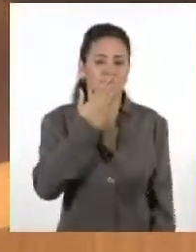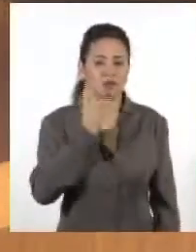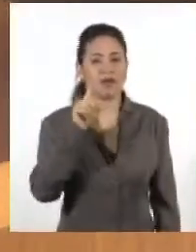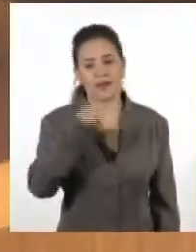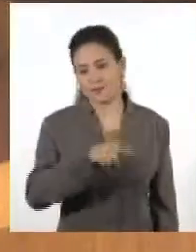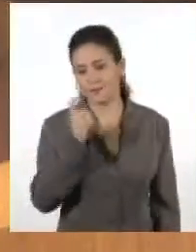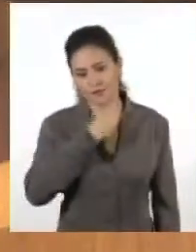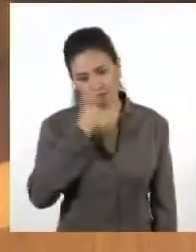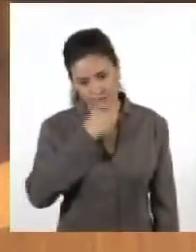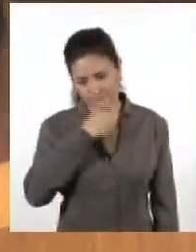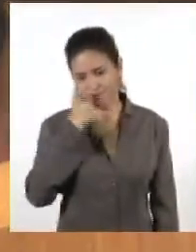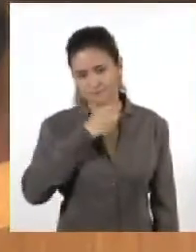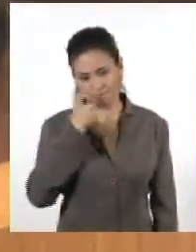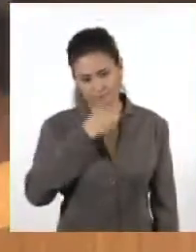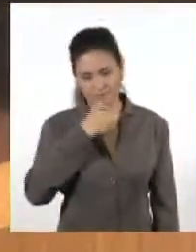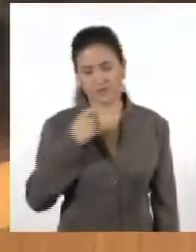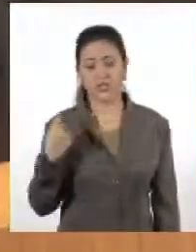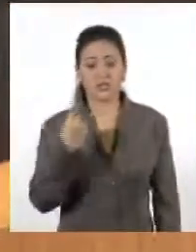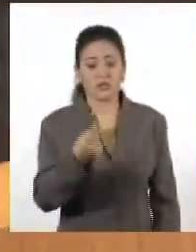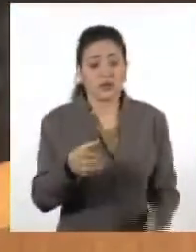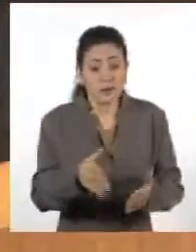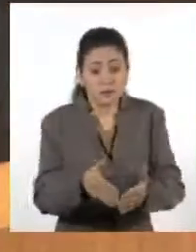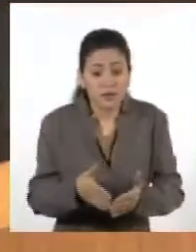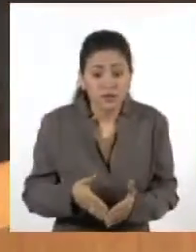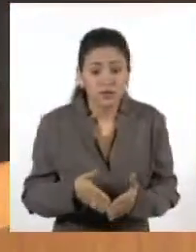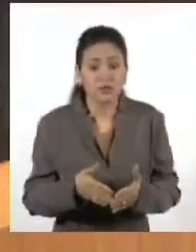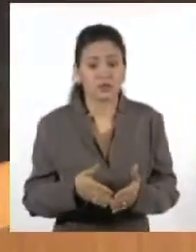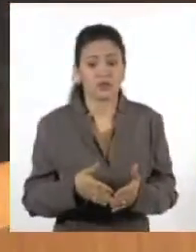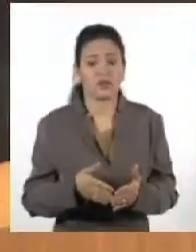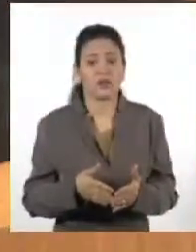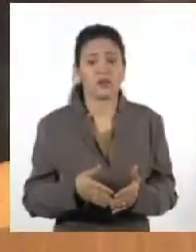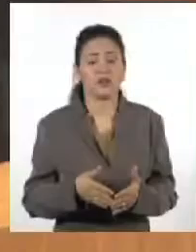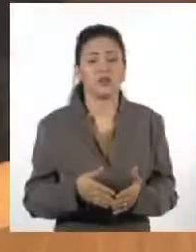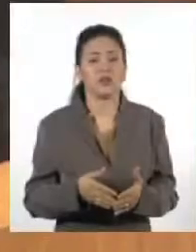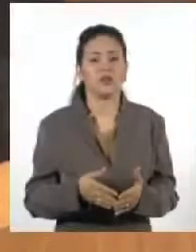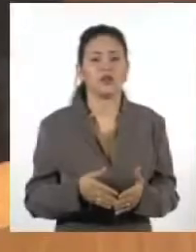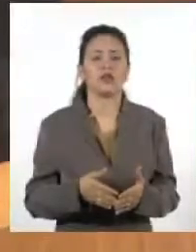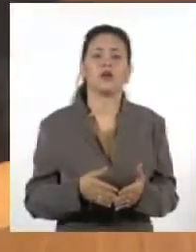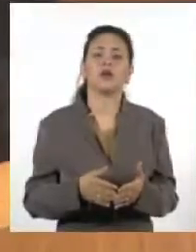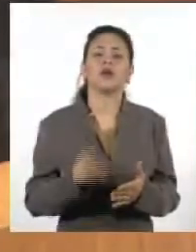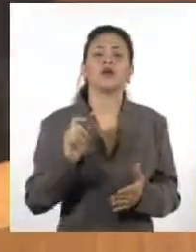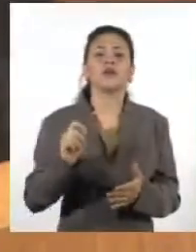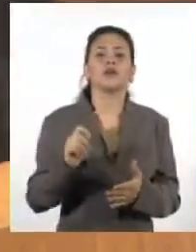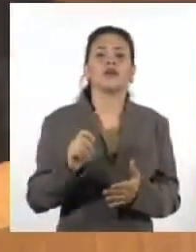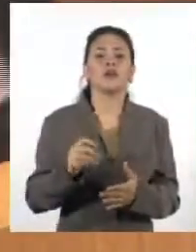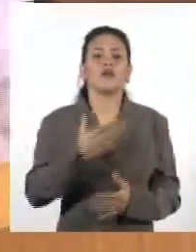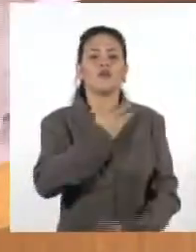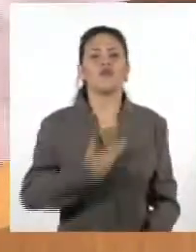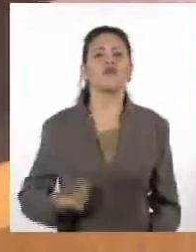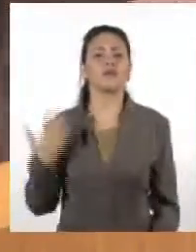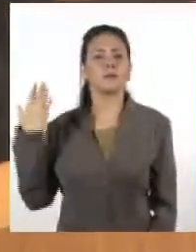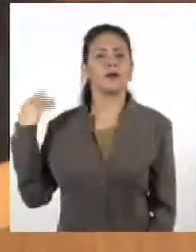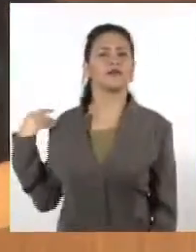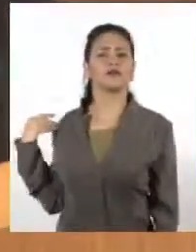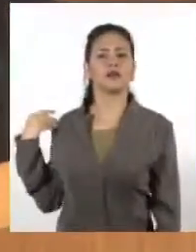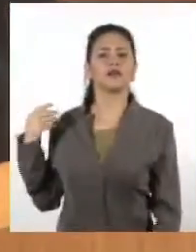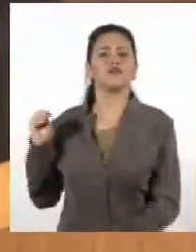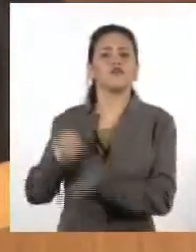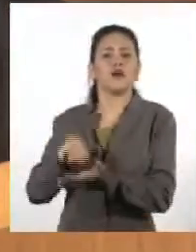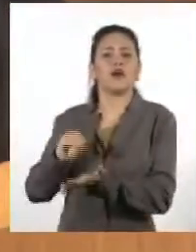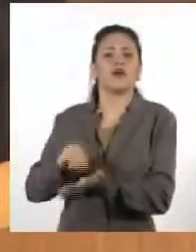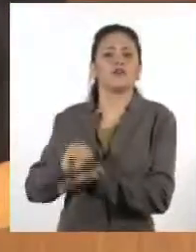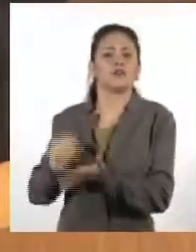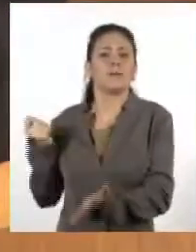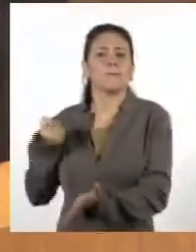para reivindicar uma dívida de 50 milhões de reais deixado pelo governo passado ora o governador essa desculpa